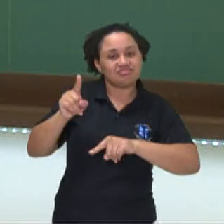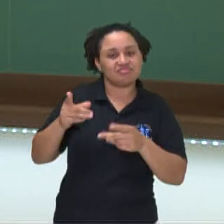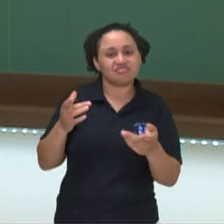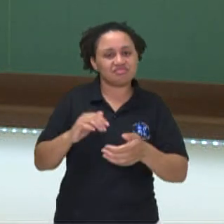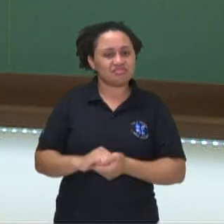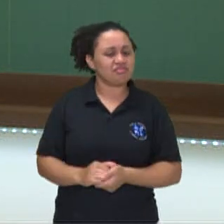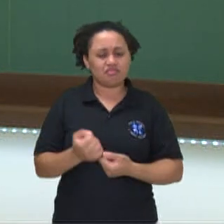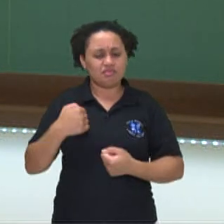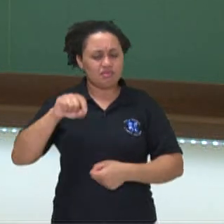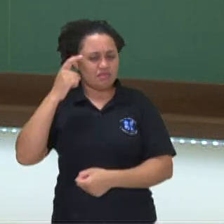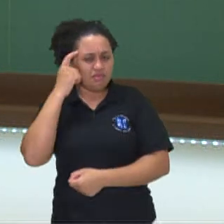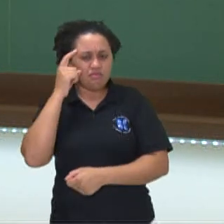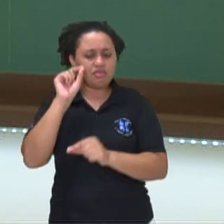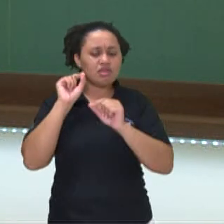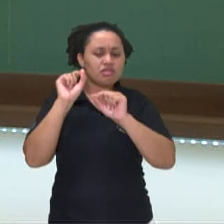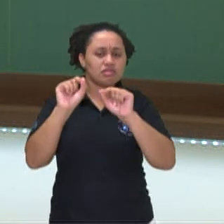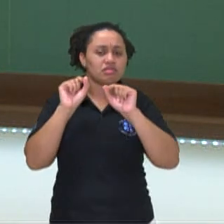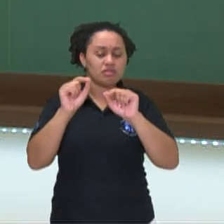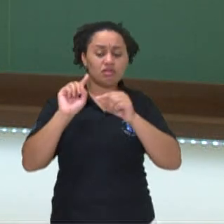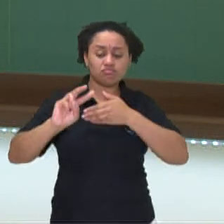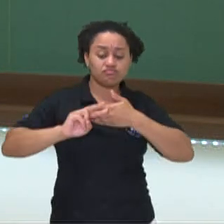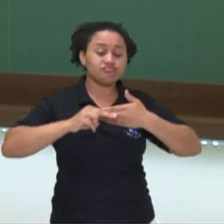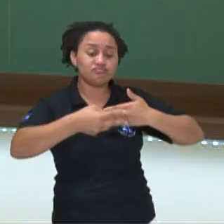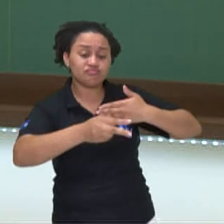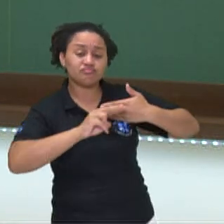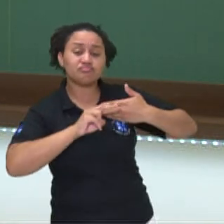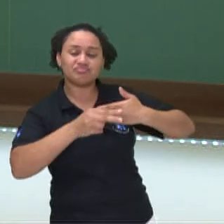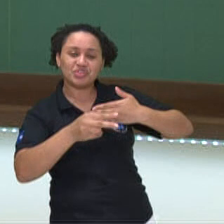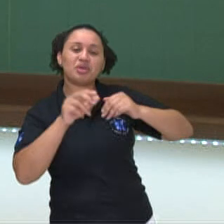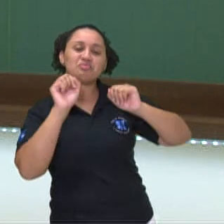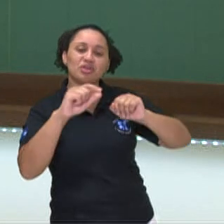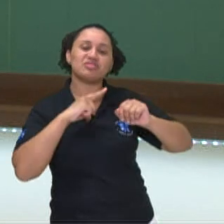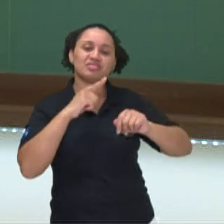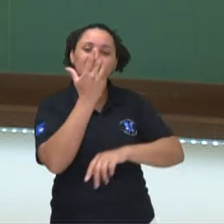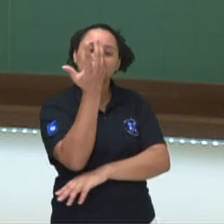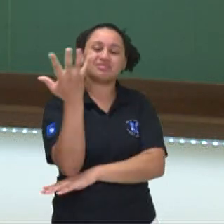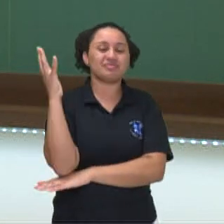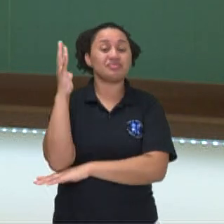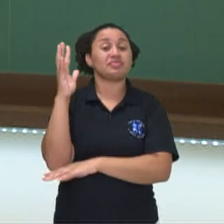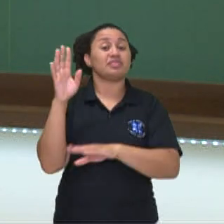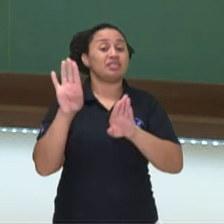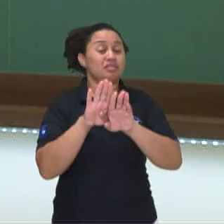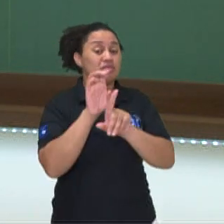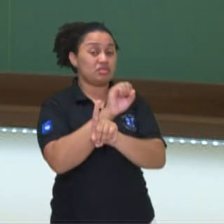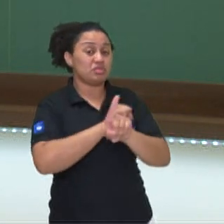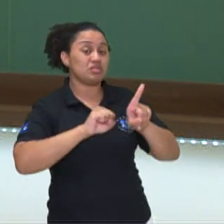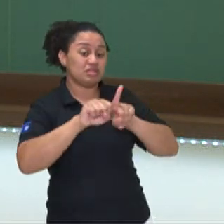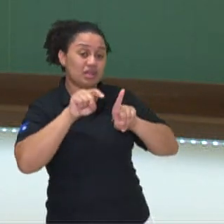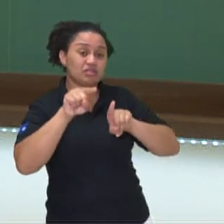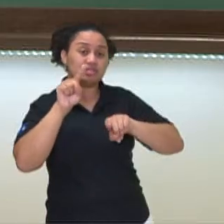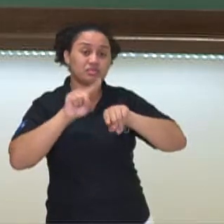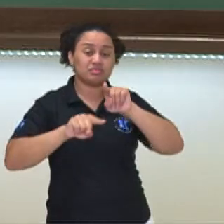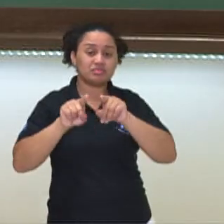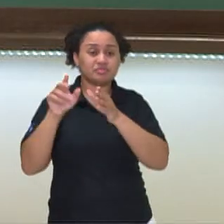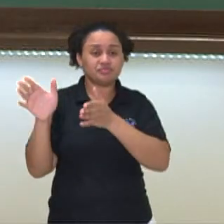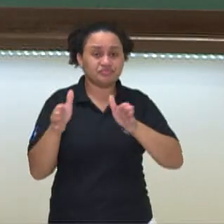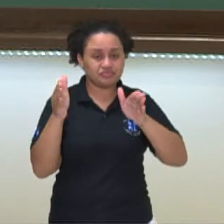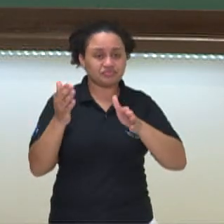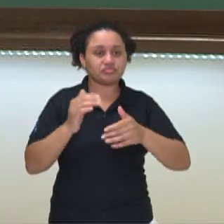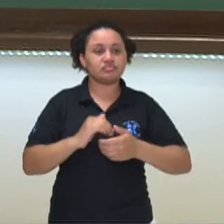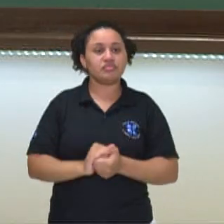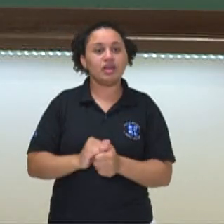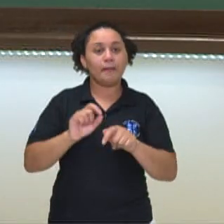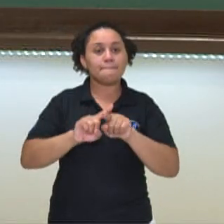sem pensar muitas vezes na consequência ambiental, social dessa produção. Agora, se a